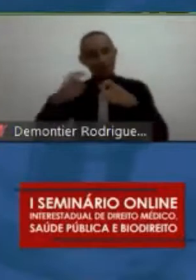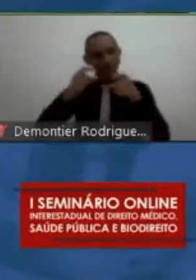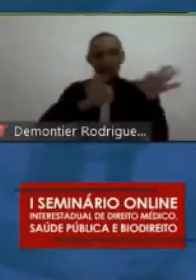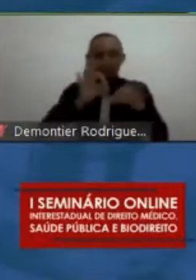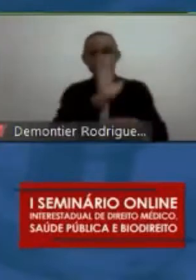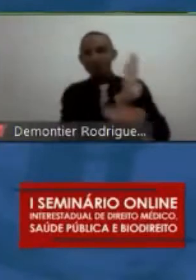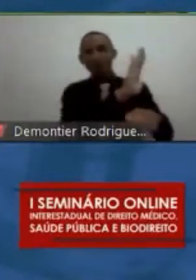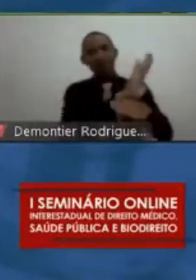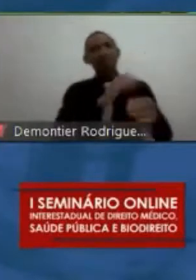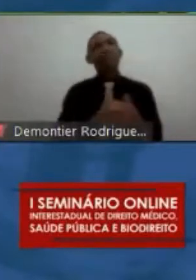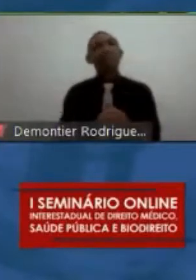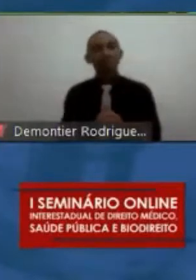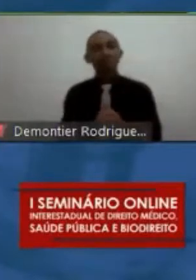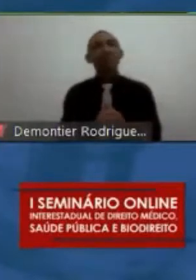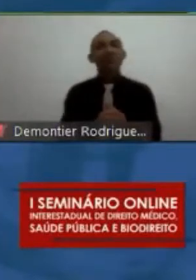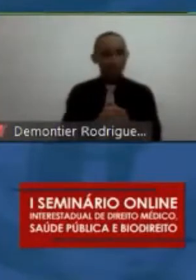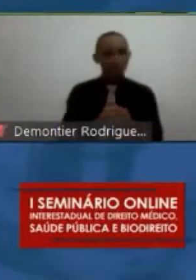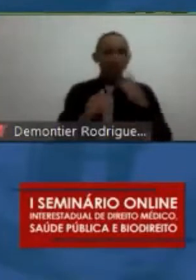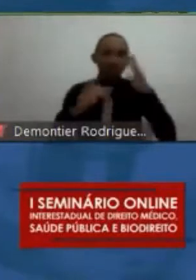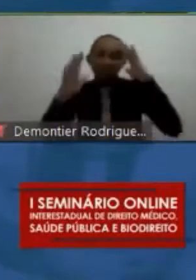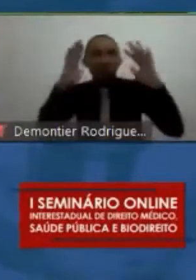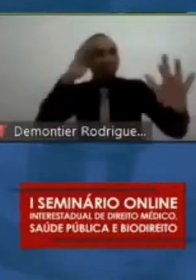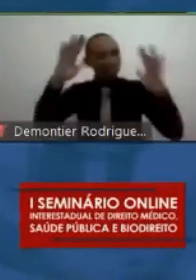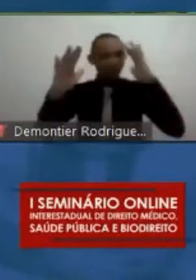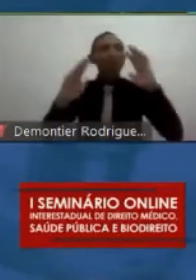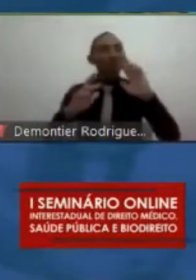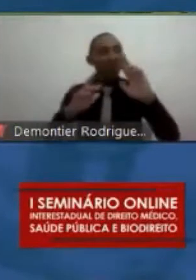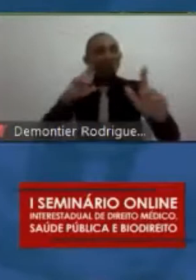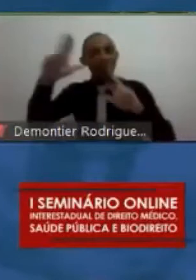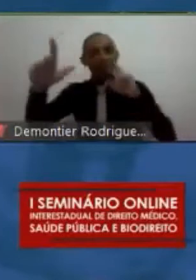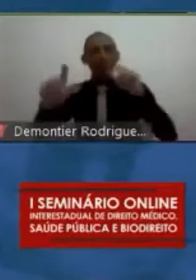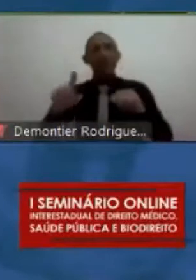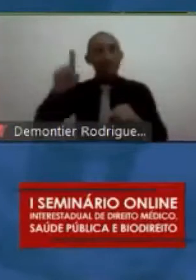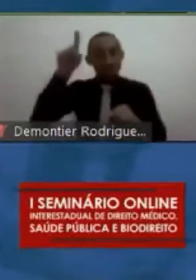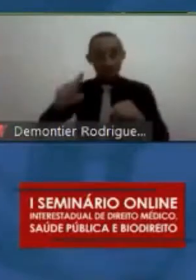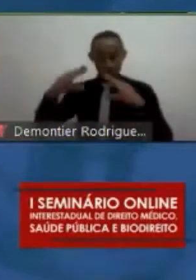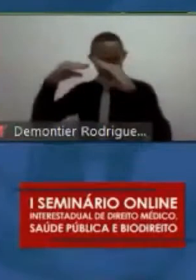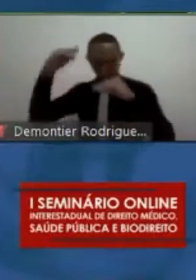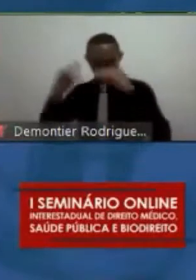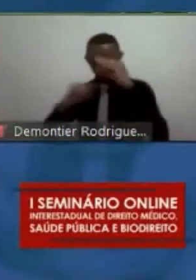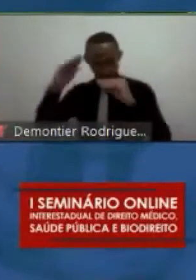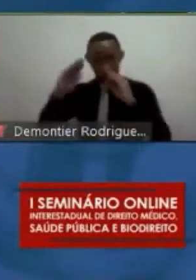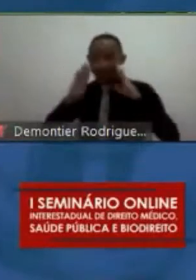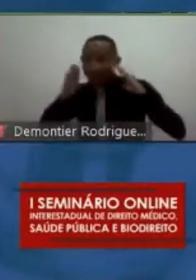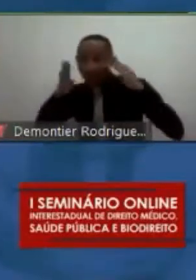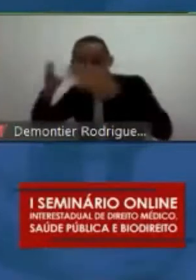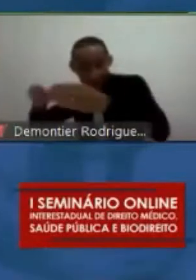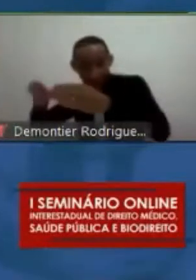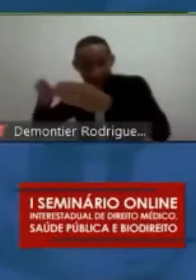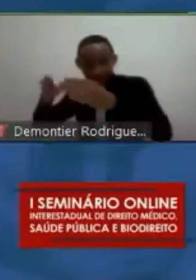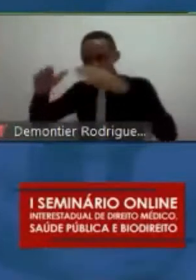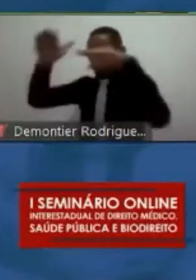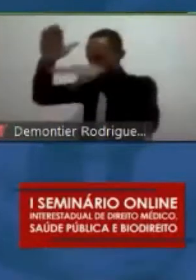este é um modo de se pensar diferente. Nós não estamos falando de gestão de insumos do sangue. Isso não é gestão de banco de